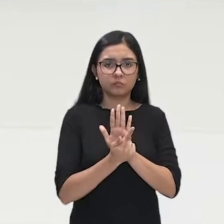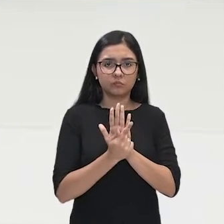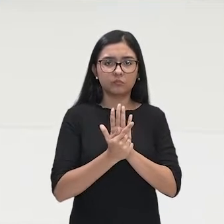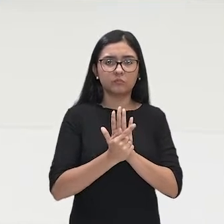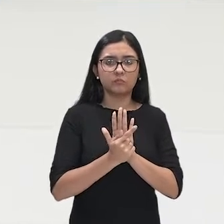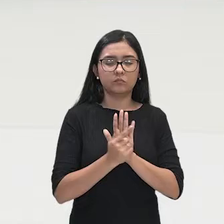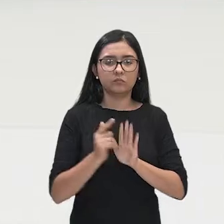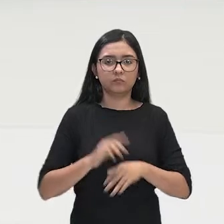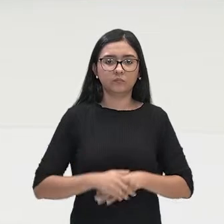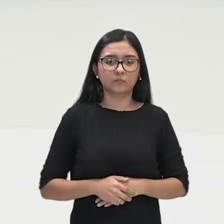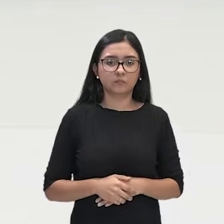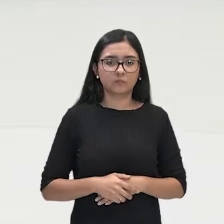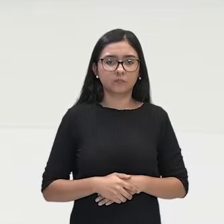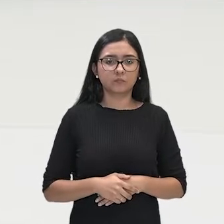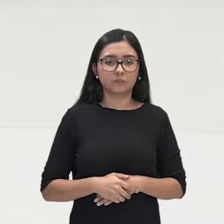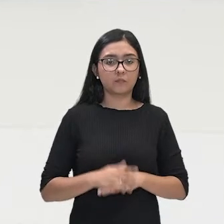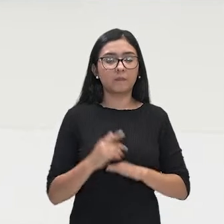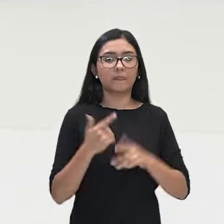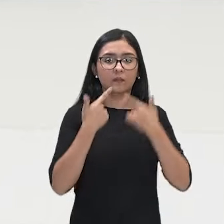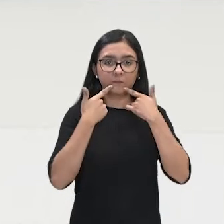presentes nessa linguagem